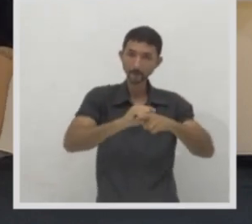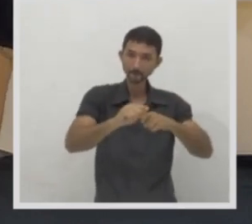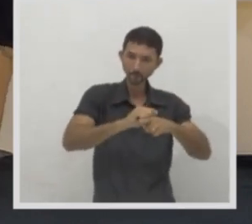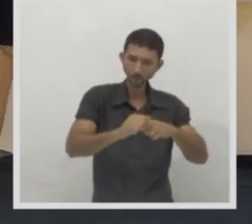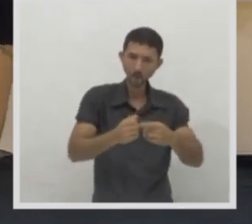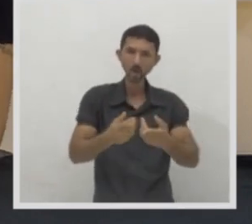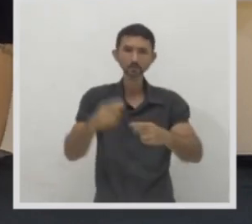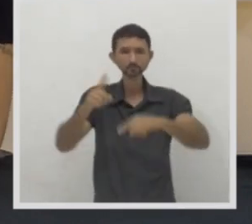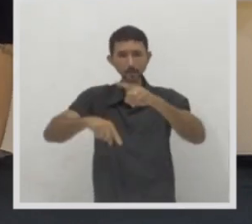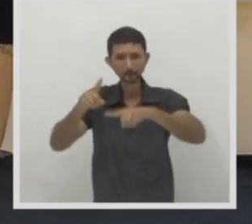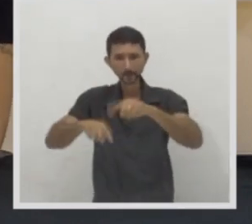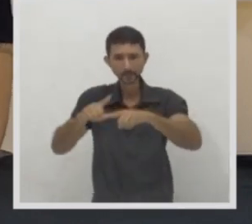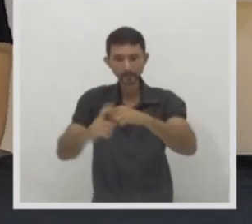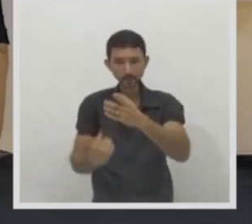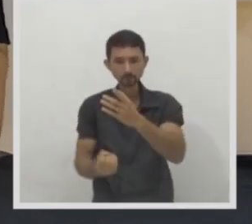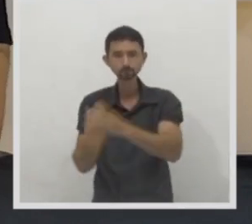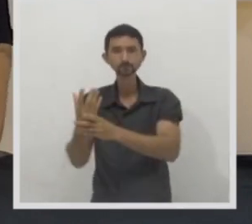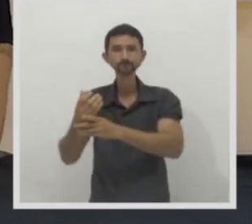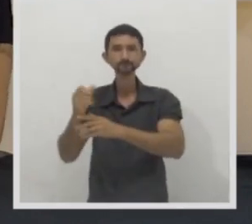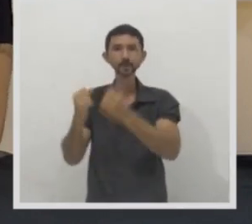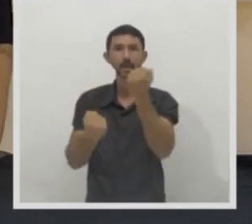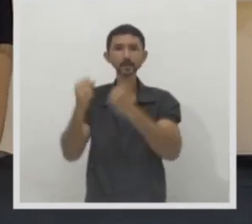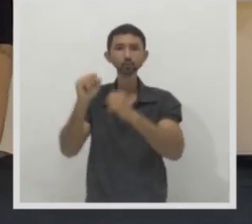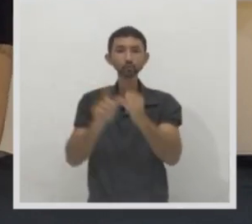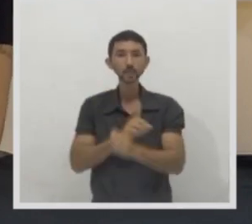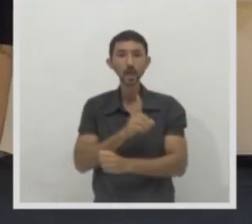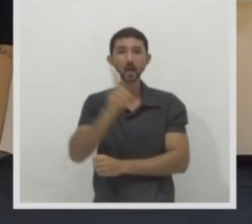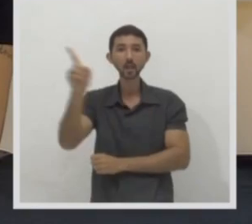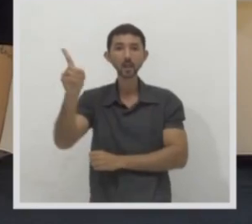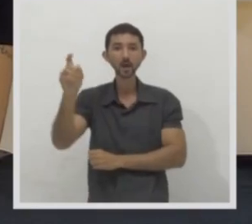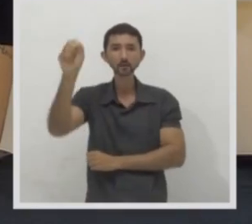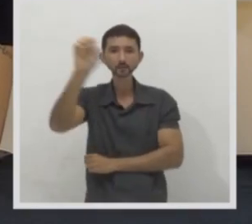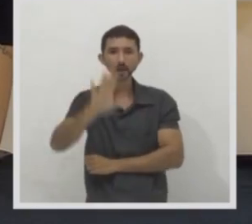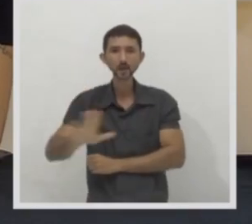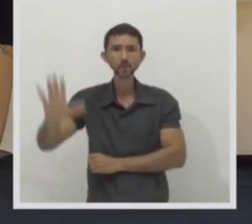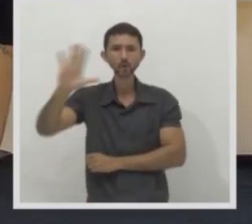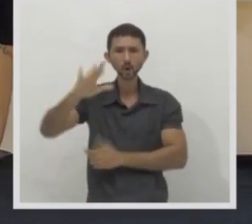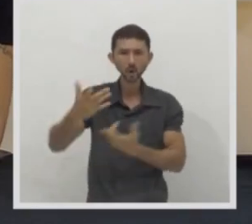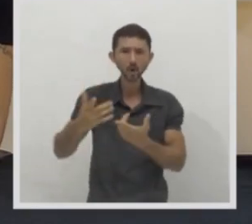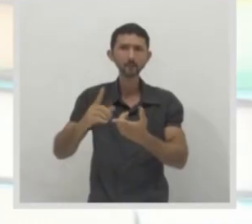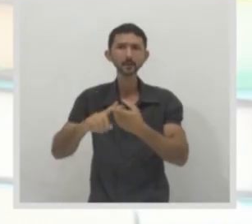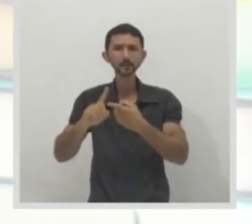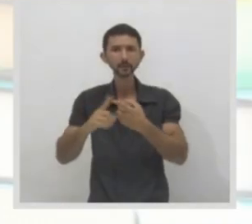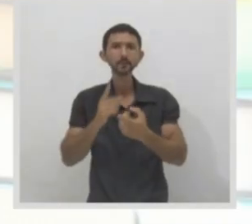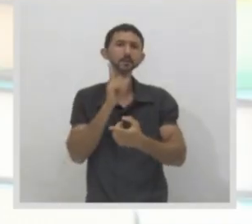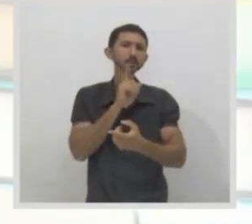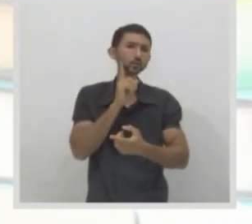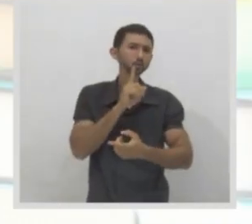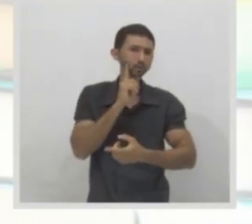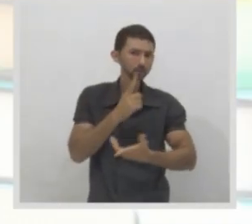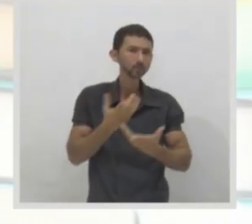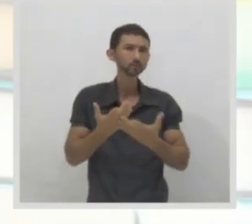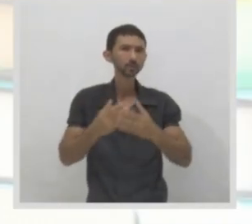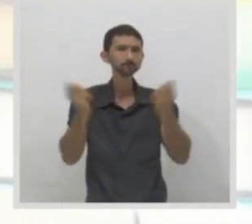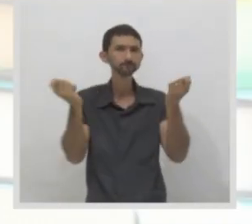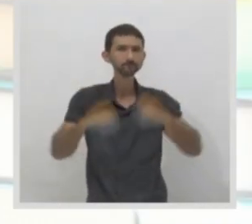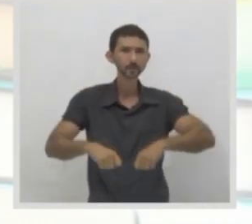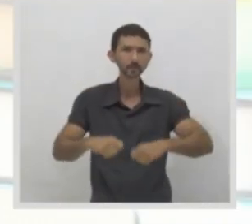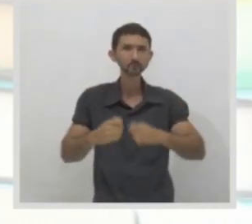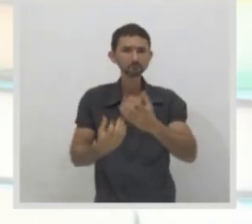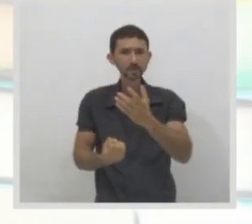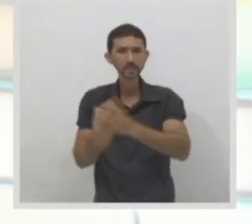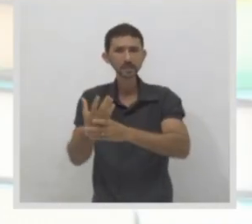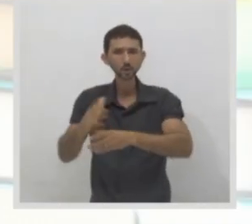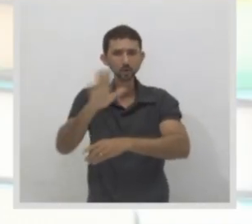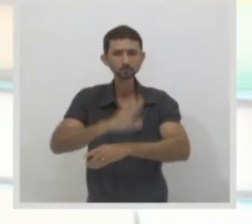estava nascendo naquela época na Europa e nos Estados Unidos, tá? Ela possibilitou o surgimento de algumas